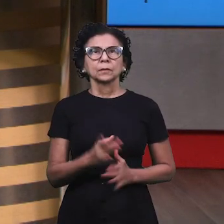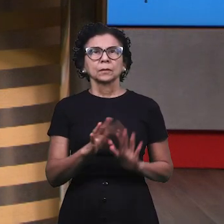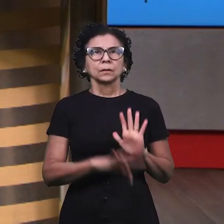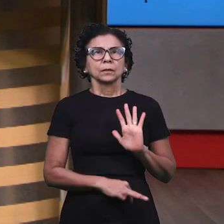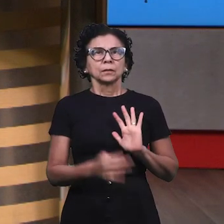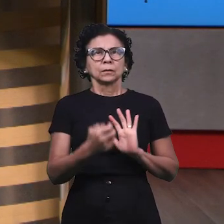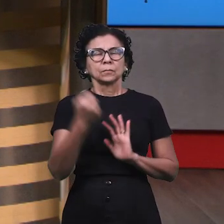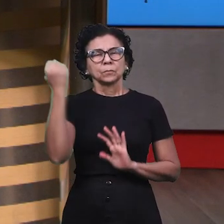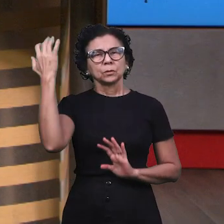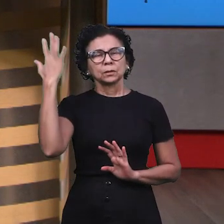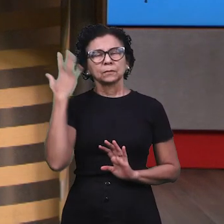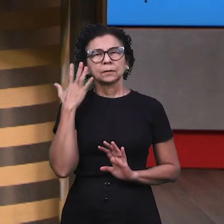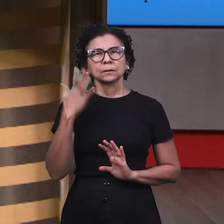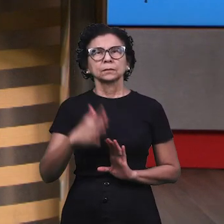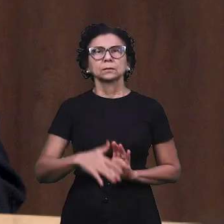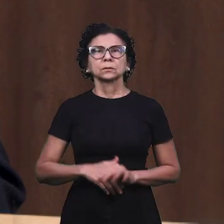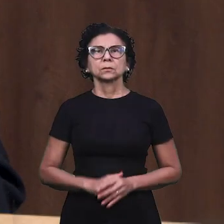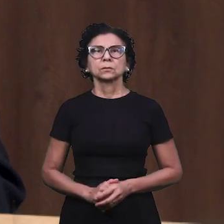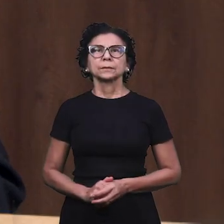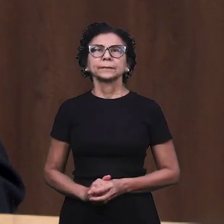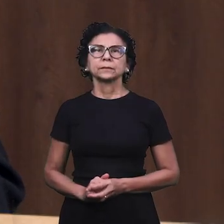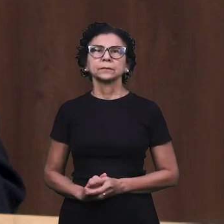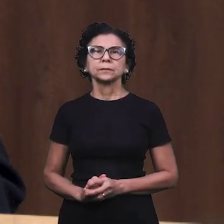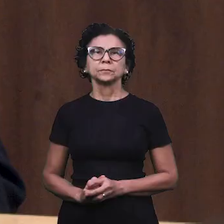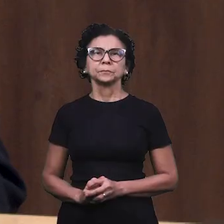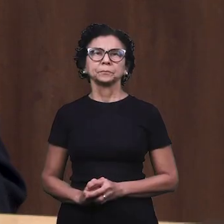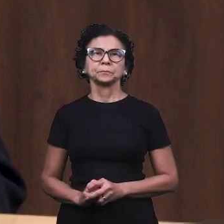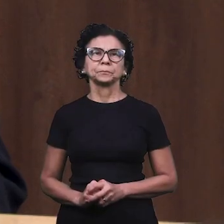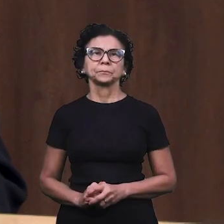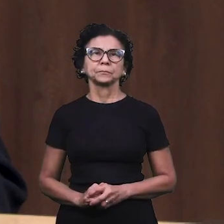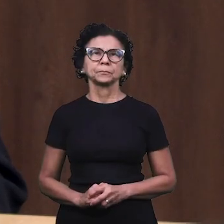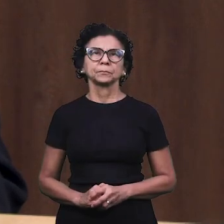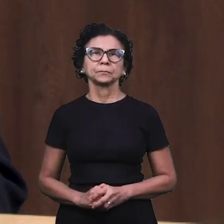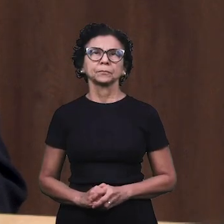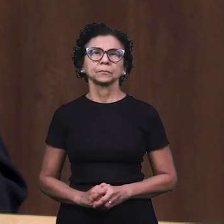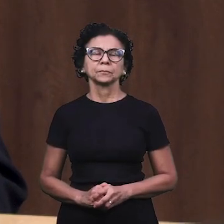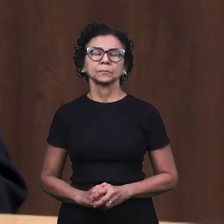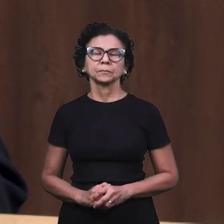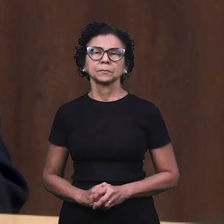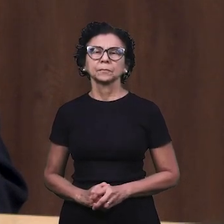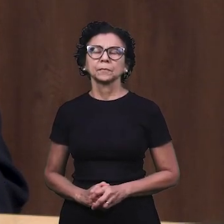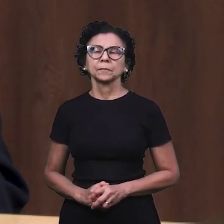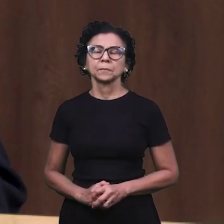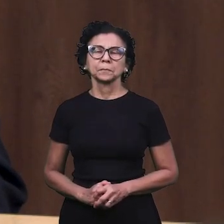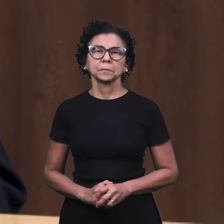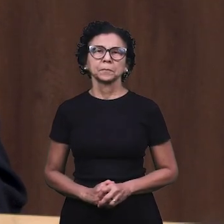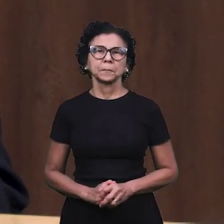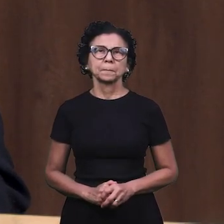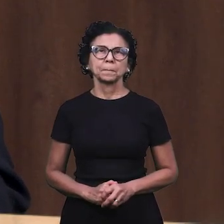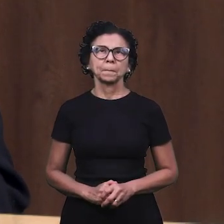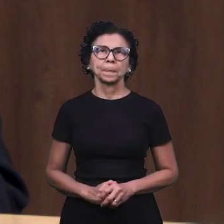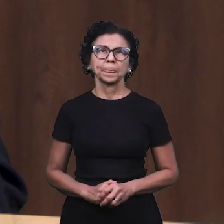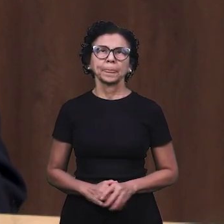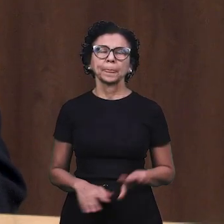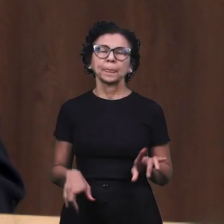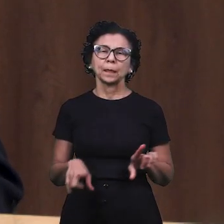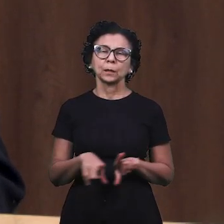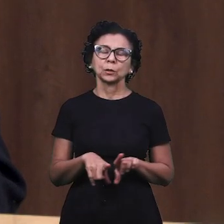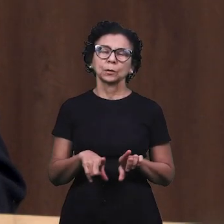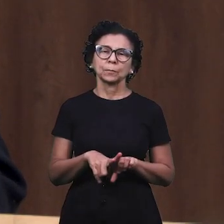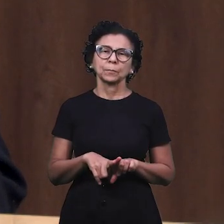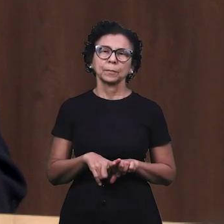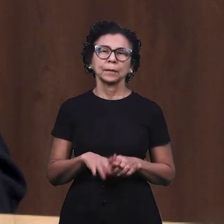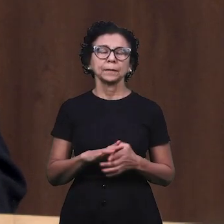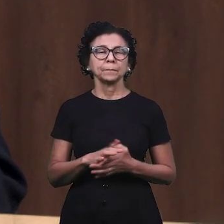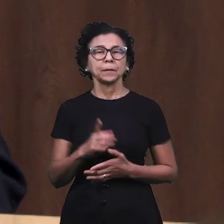são muitas aplicações na vida da igreja, na nossa vida. Nós aprendemos tanto com os acertos, mas